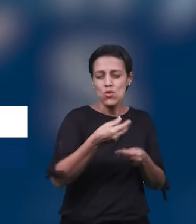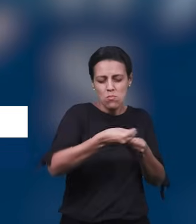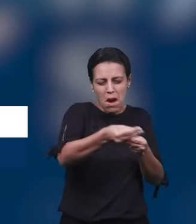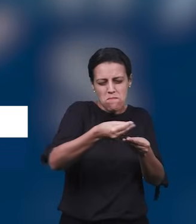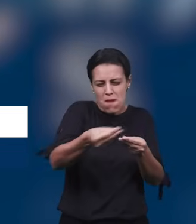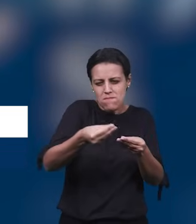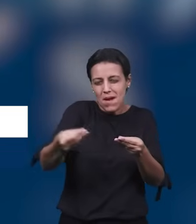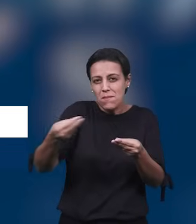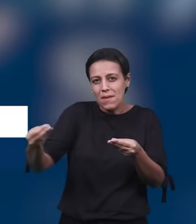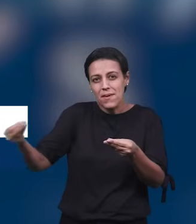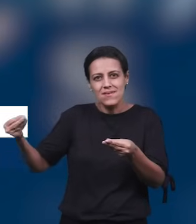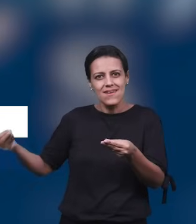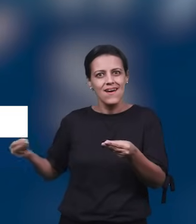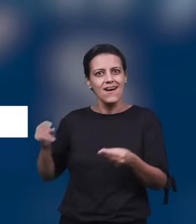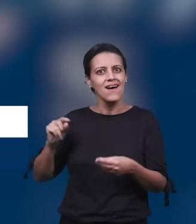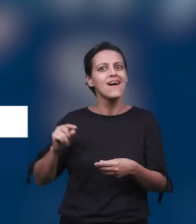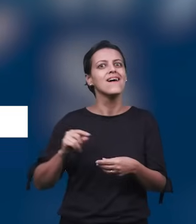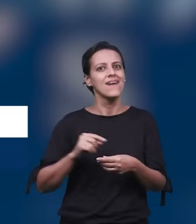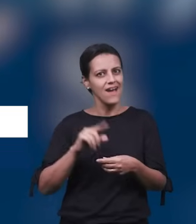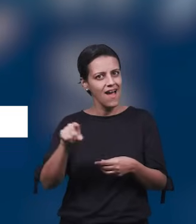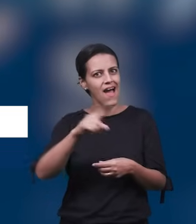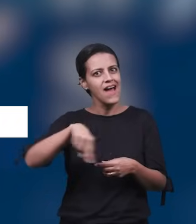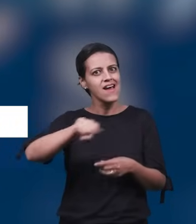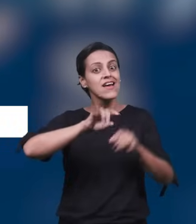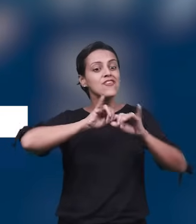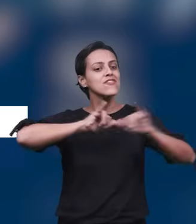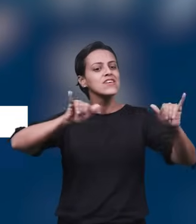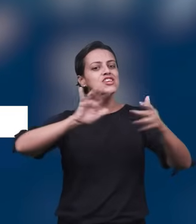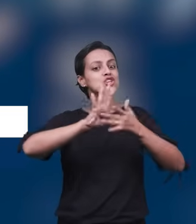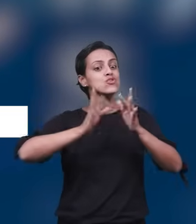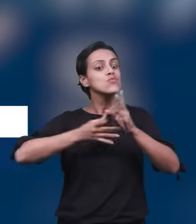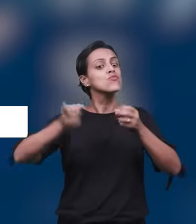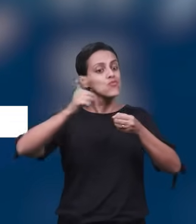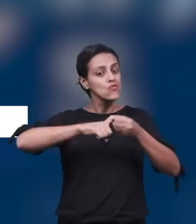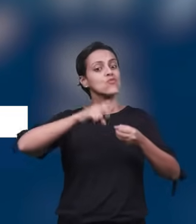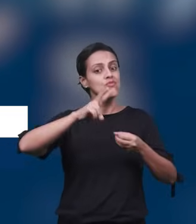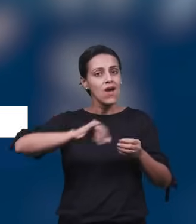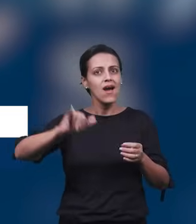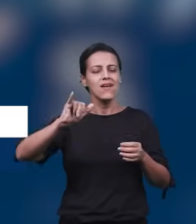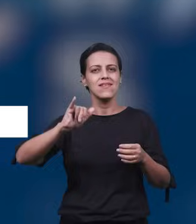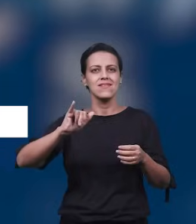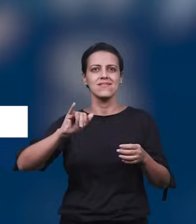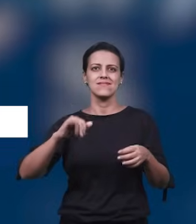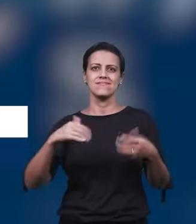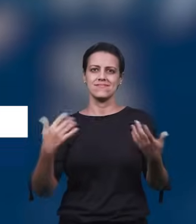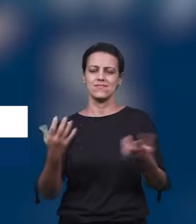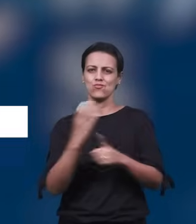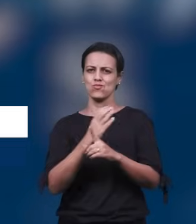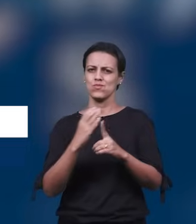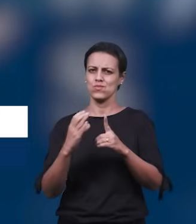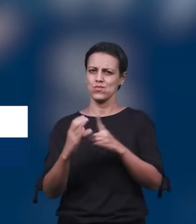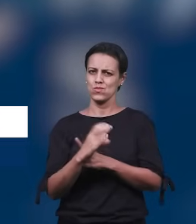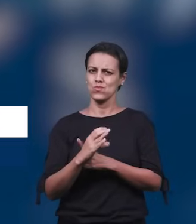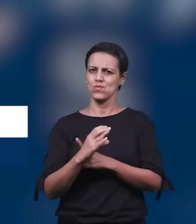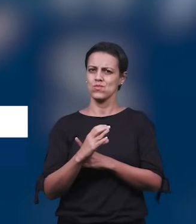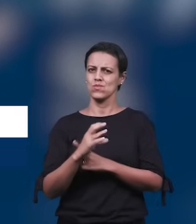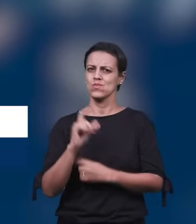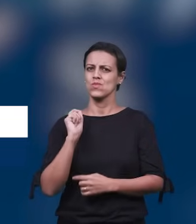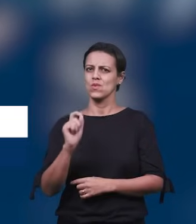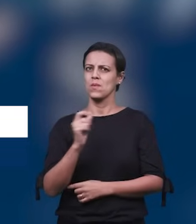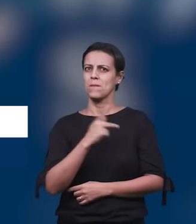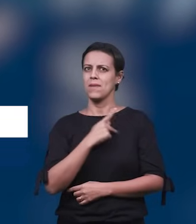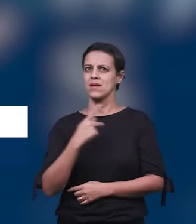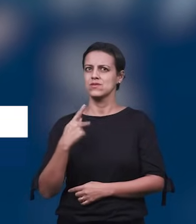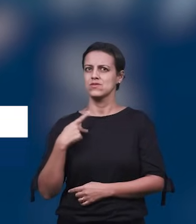distribuídos, anunciando a iminente volta de Jesus. O culto, conduzido pelo pastor Antônio Gilmar Pereira